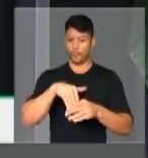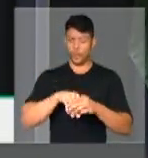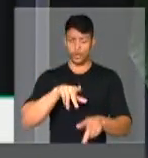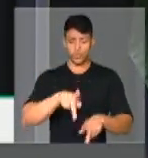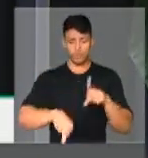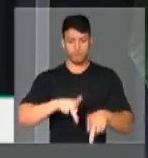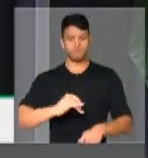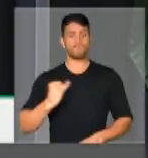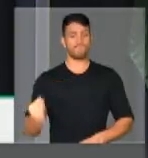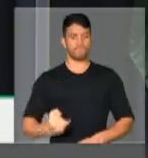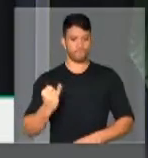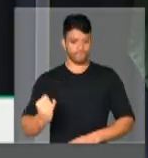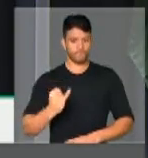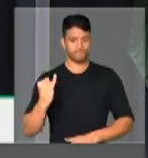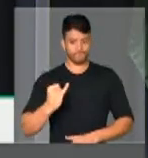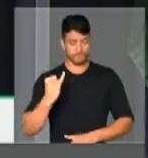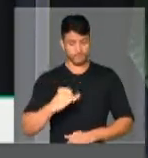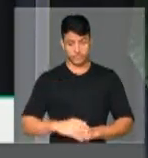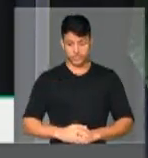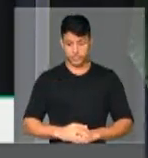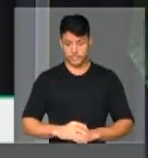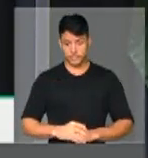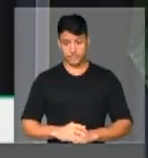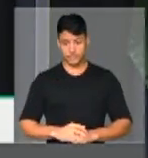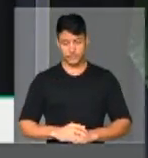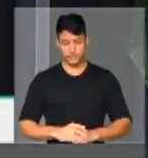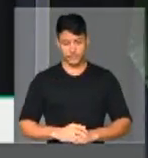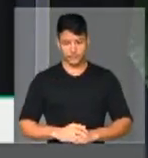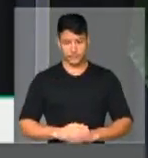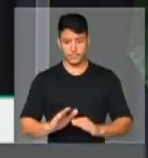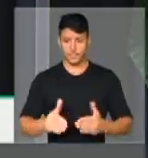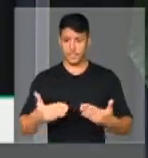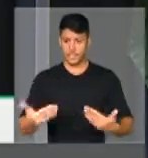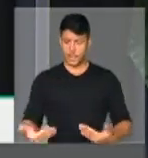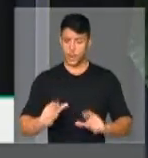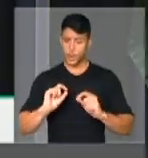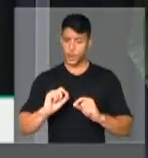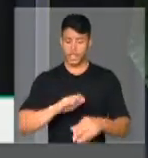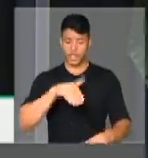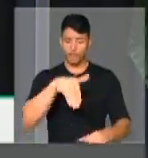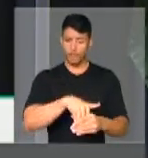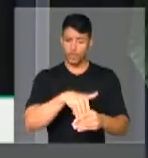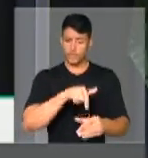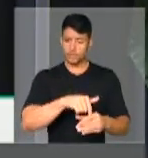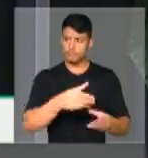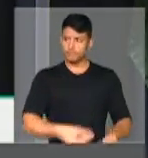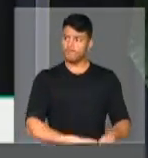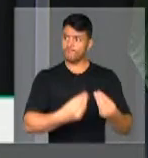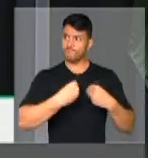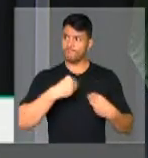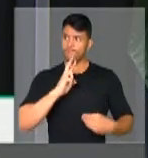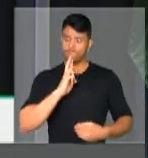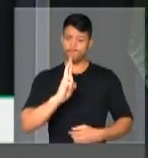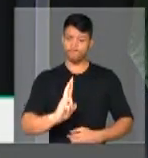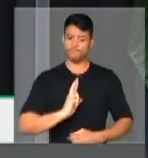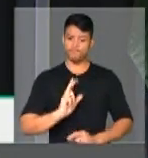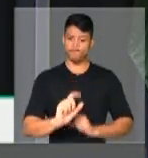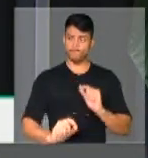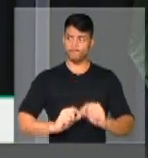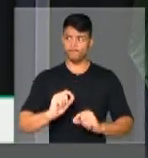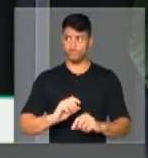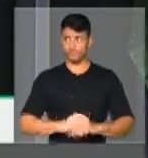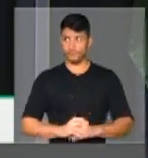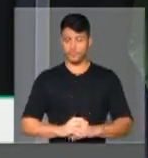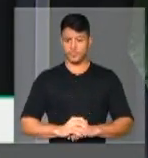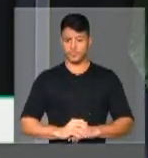precioso, muito importante. E a lição que as urnas trazem devem ser apreendidas por nós.